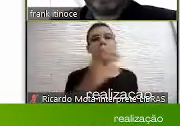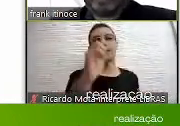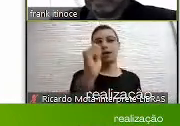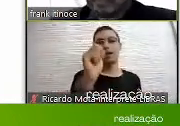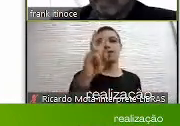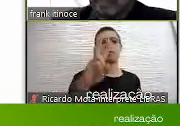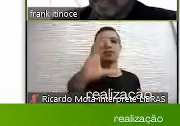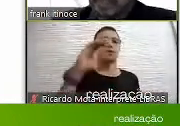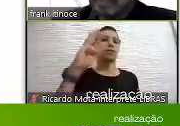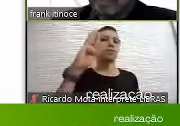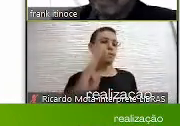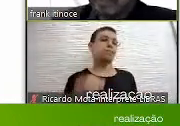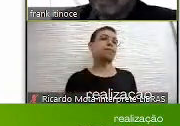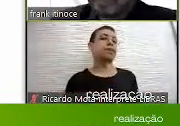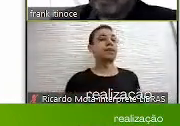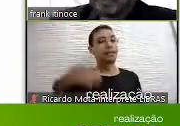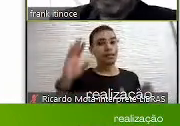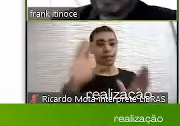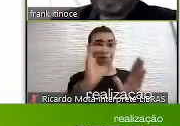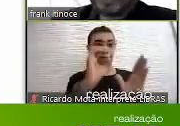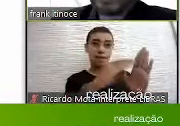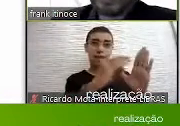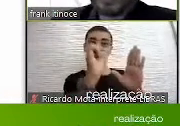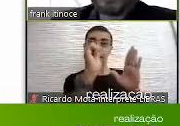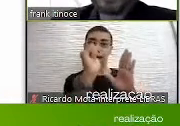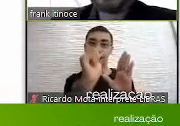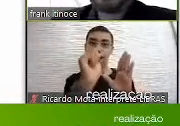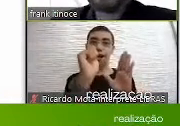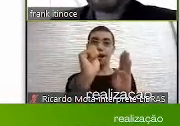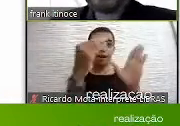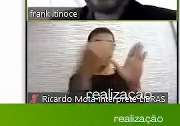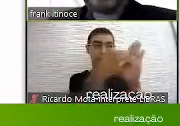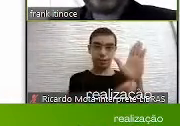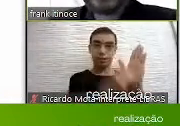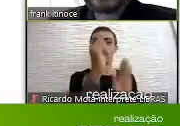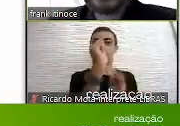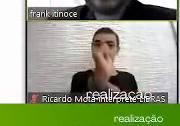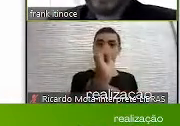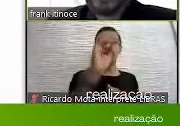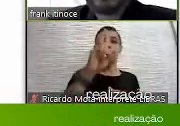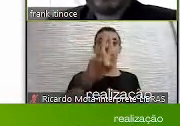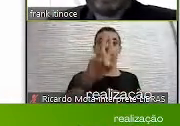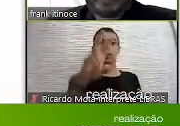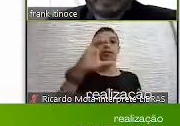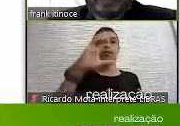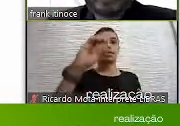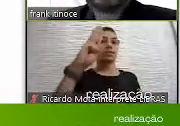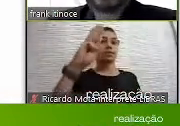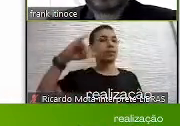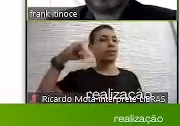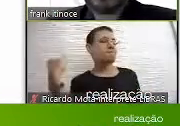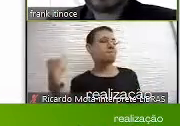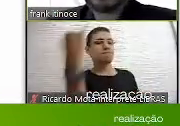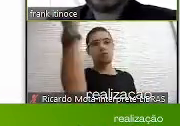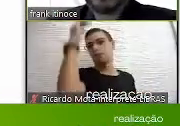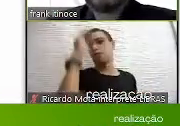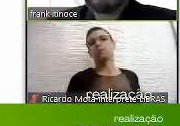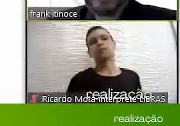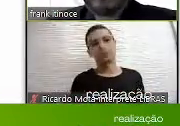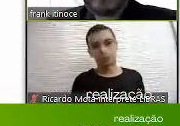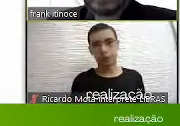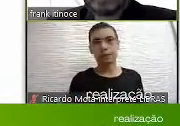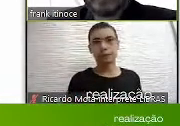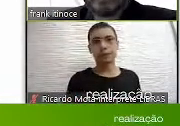importante. Novamente, né? Gostei muito da apresentação do Ademir. Então, eu vou repetir o Ademir de novo. É muito importante